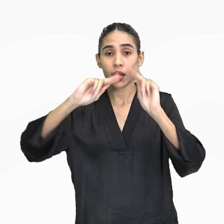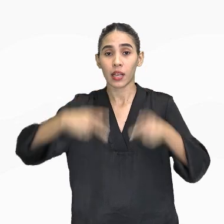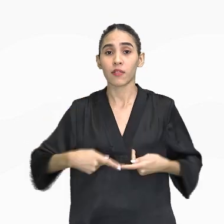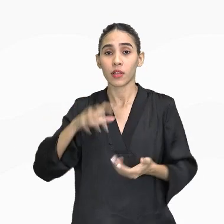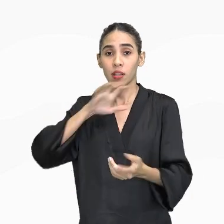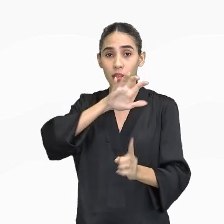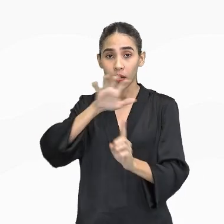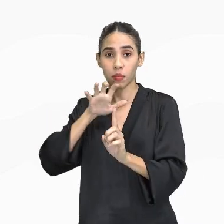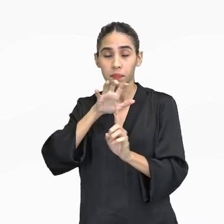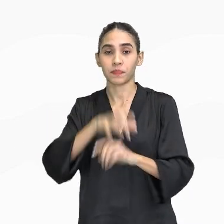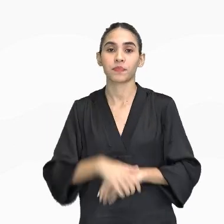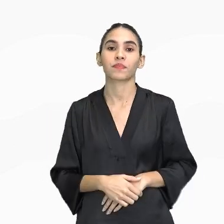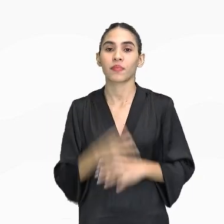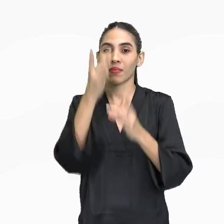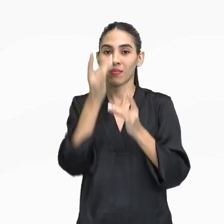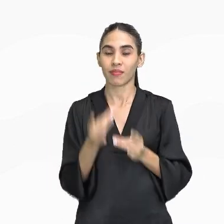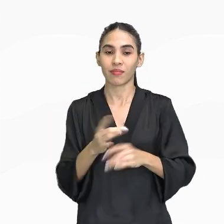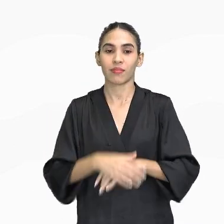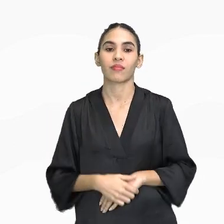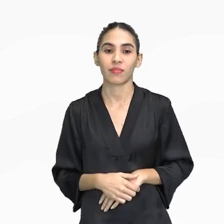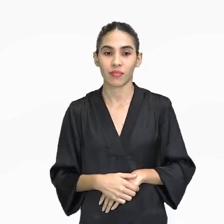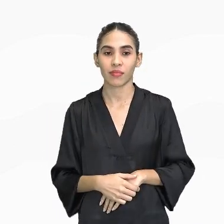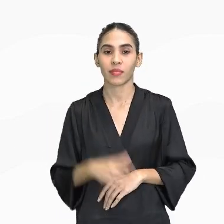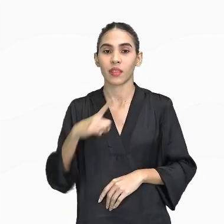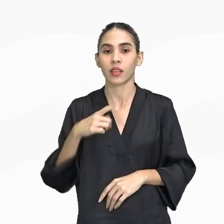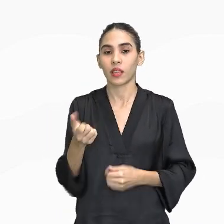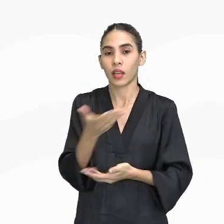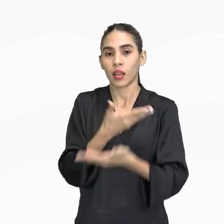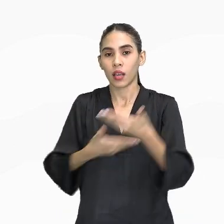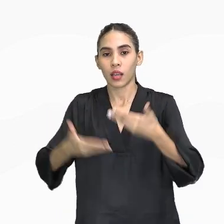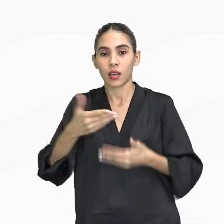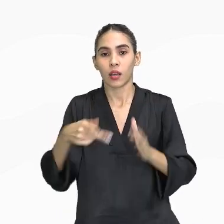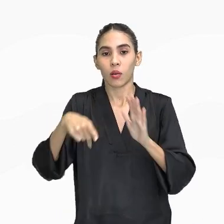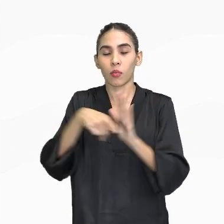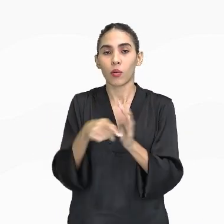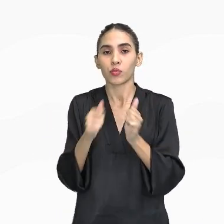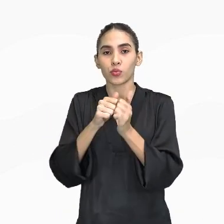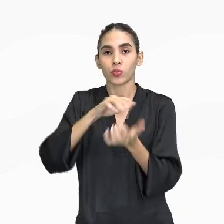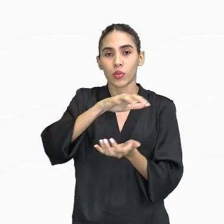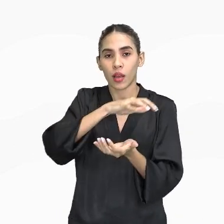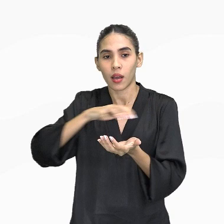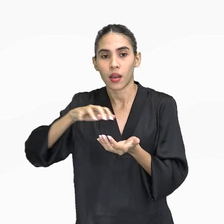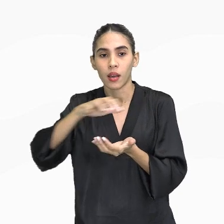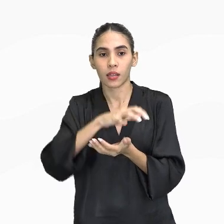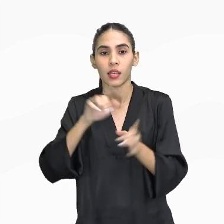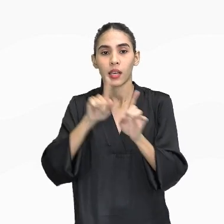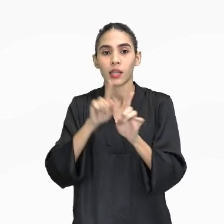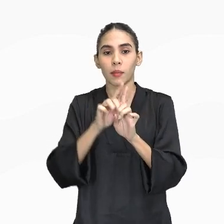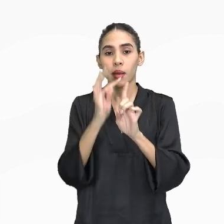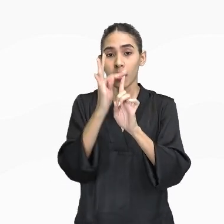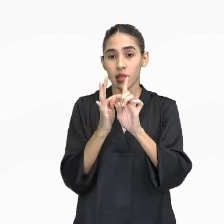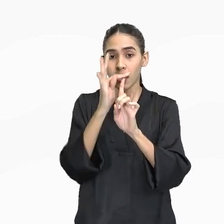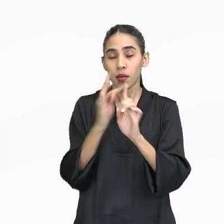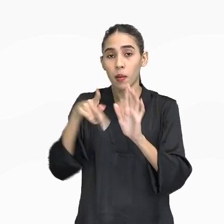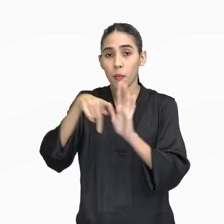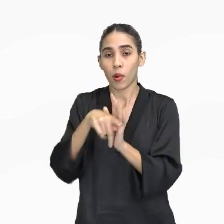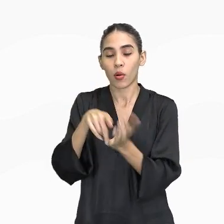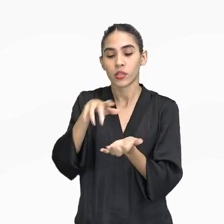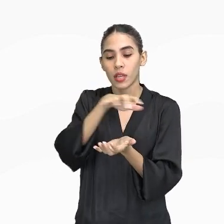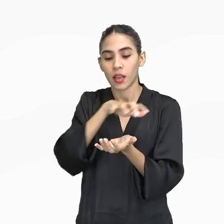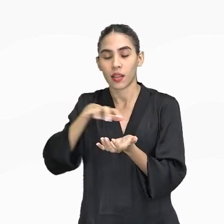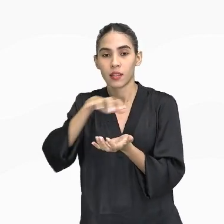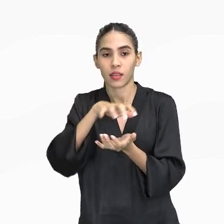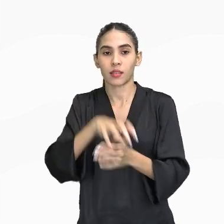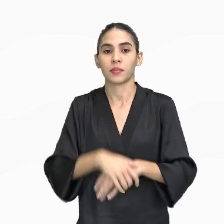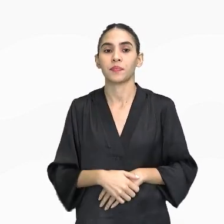humanas. E no nosso detalhamento, interações da radiação solar com a Terra, radiação térmica emitida pela superfície